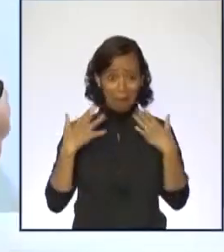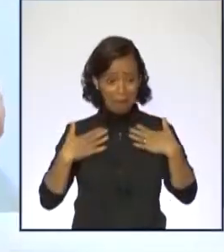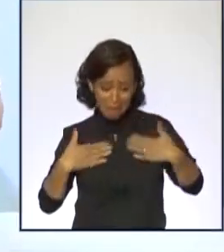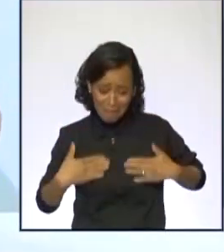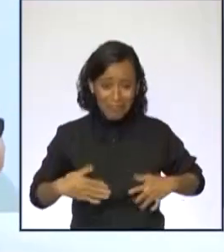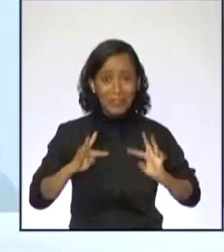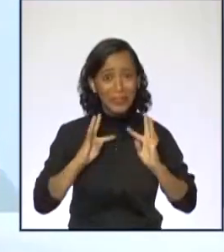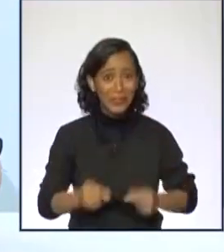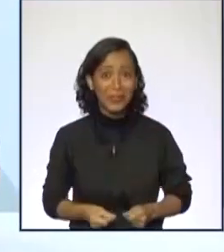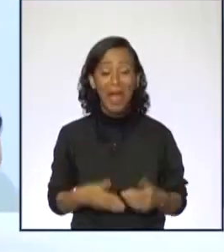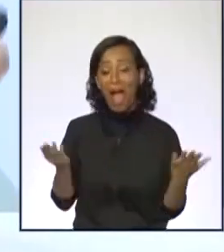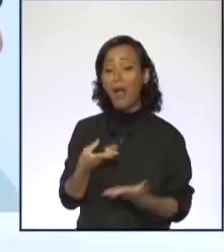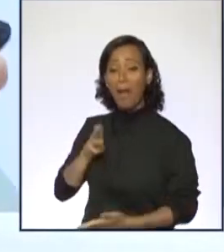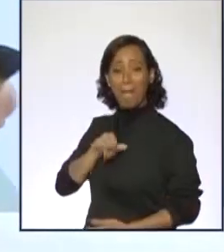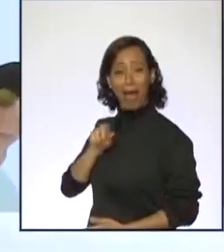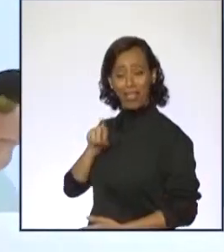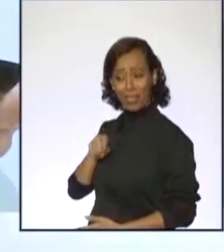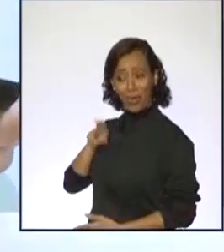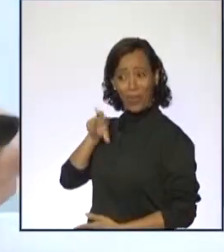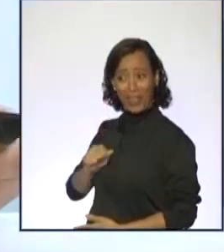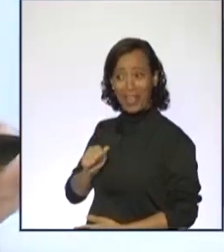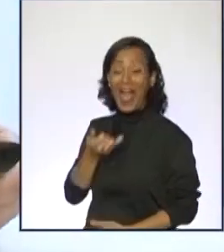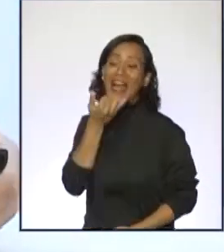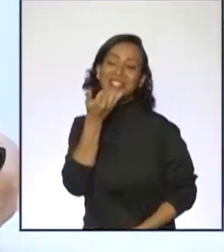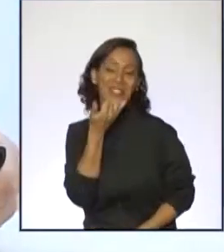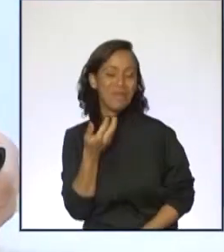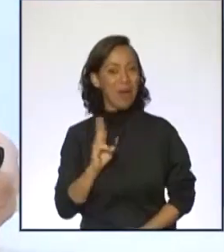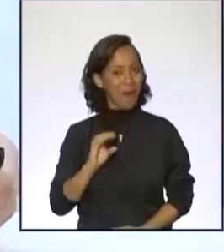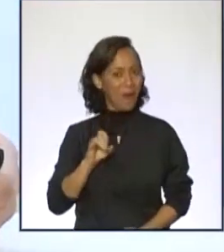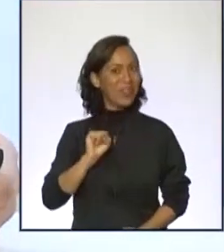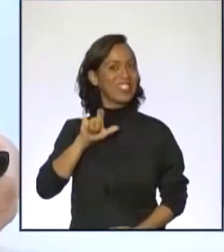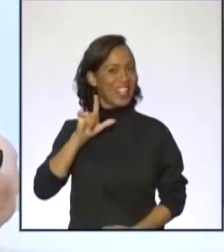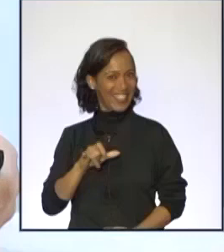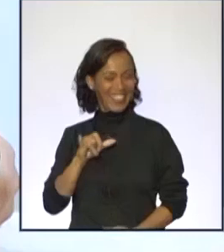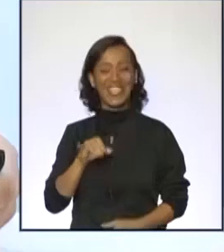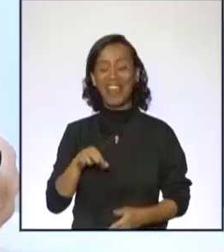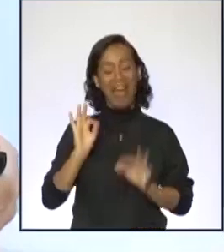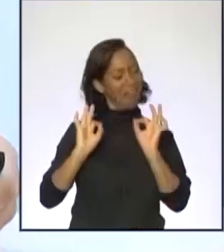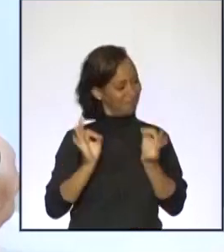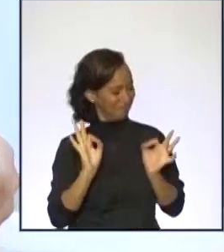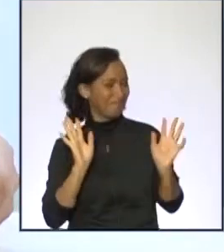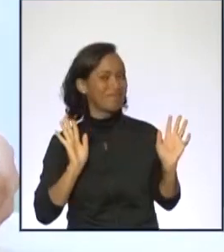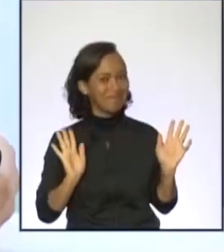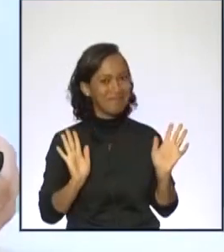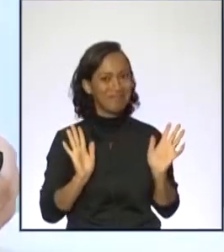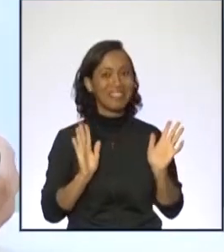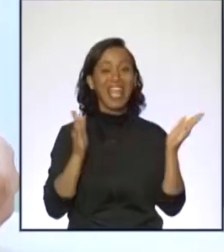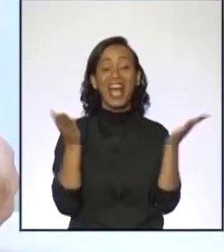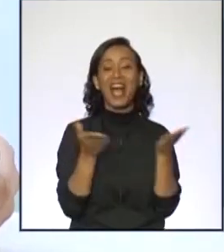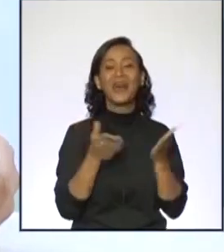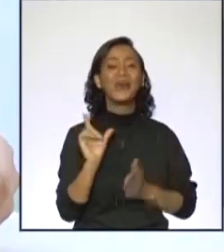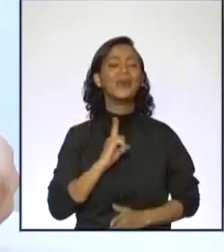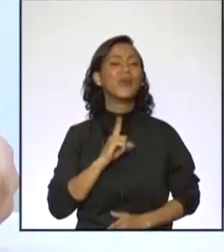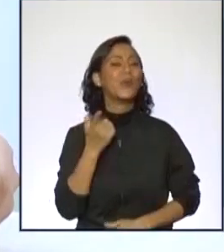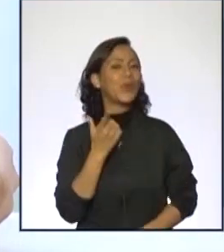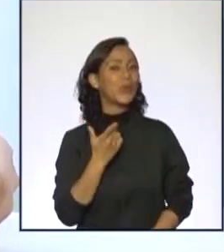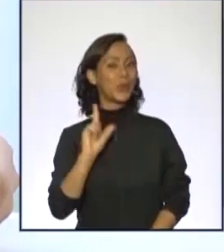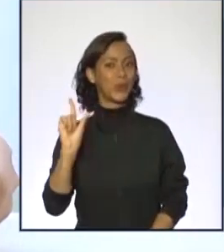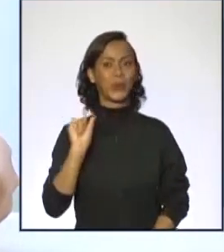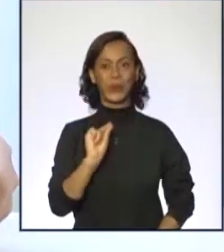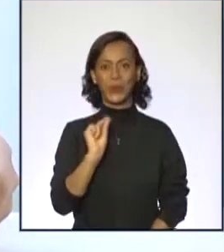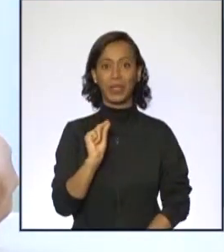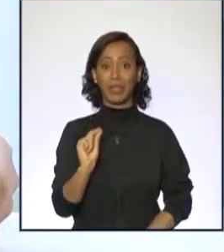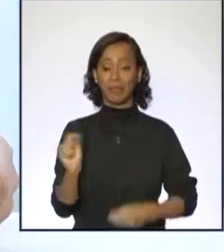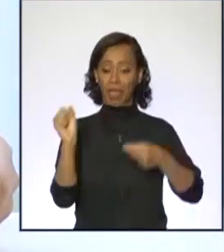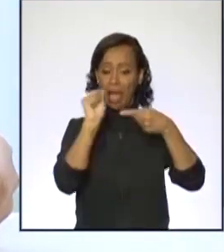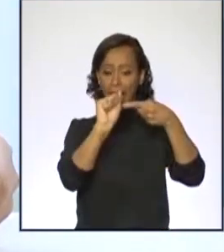Madonna... Roseli. Desculpa. Troca de identidades aqui. A gente tem aí as letras